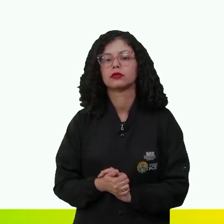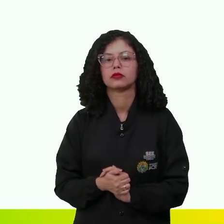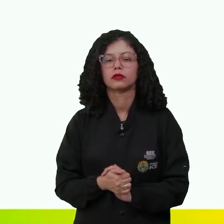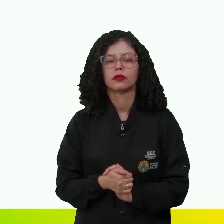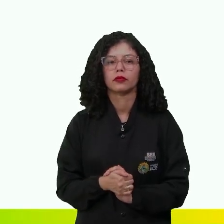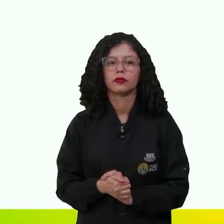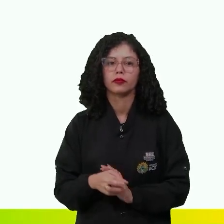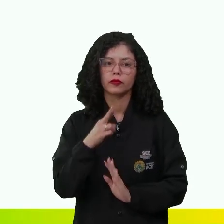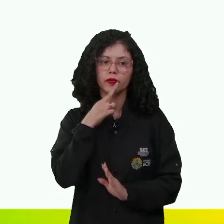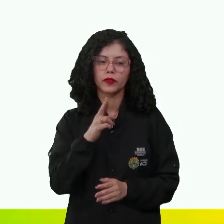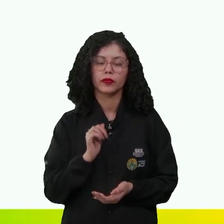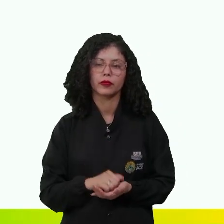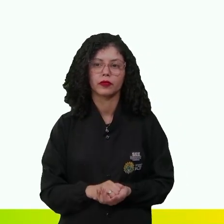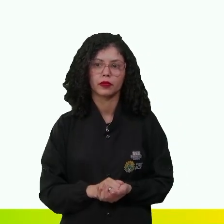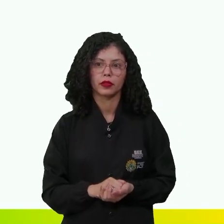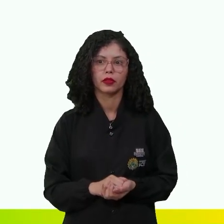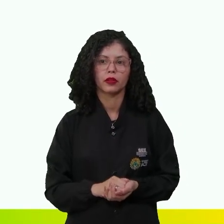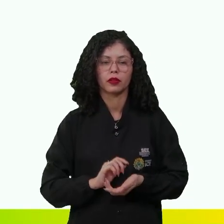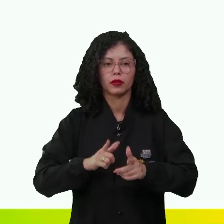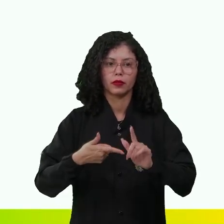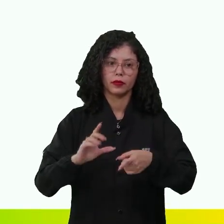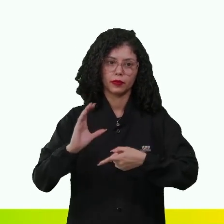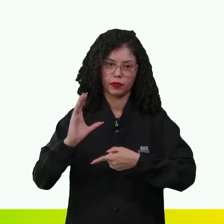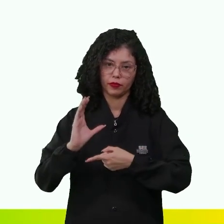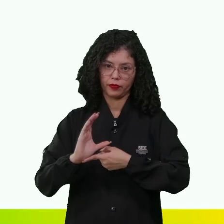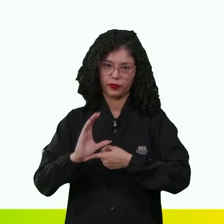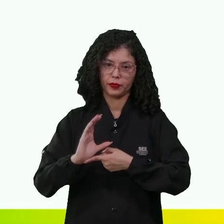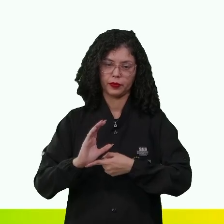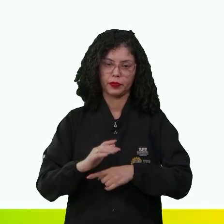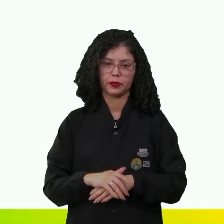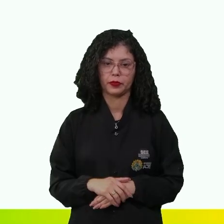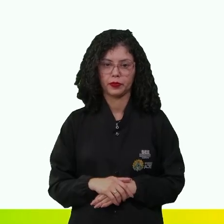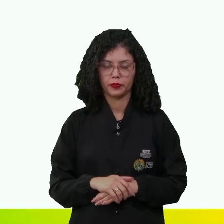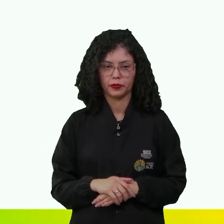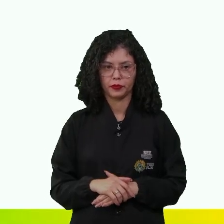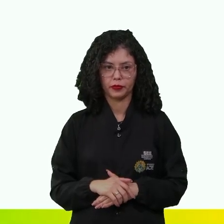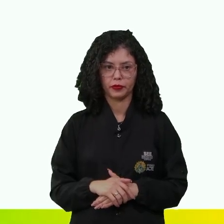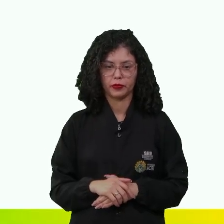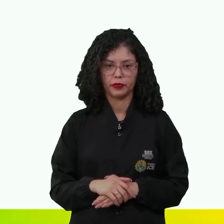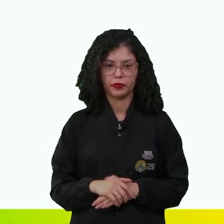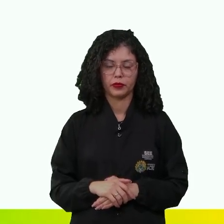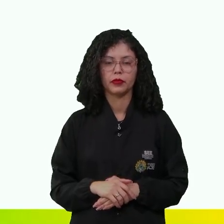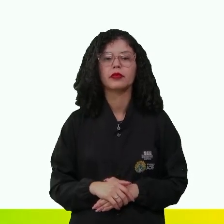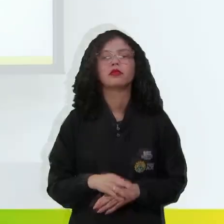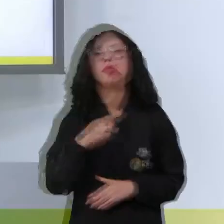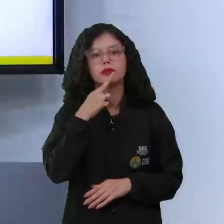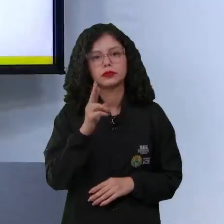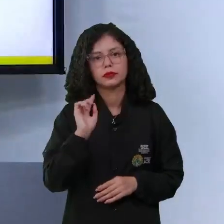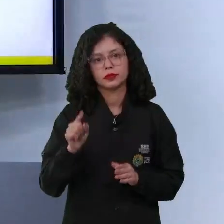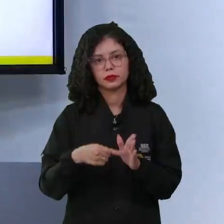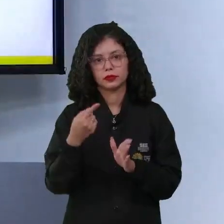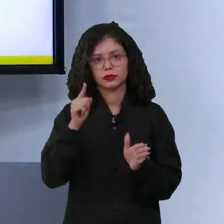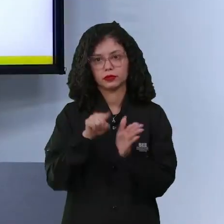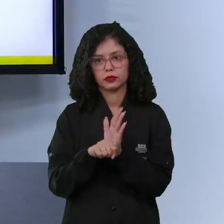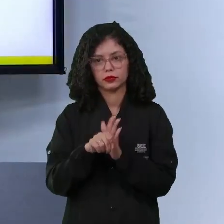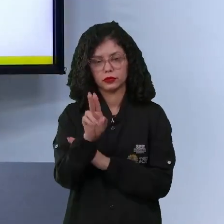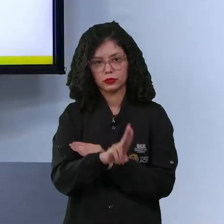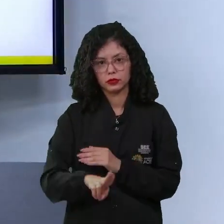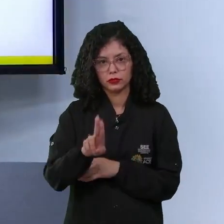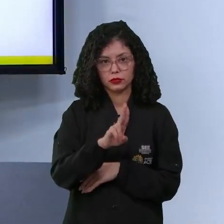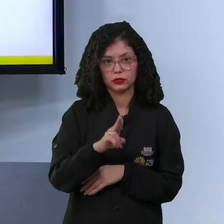a resposta correta aqui é letra C. Resolvemos uma questão usando